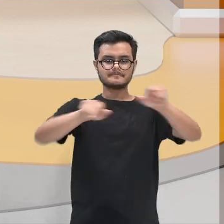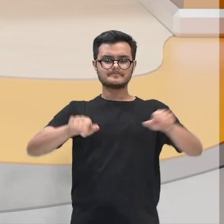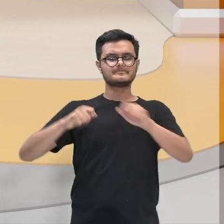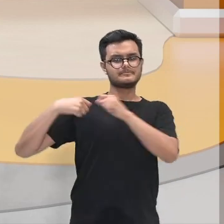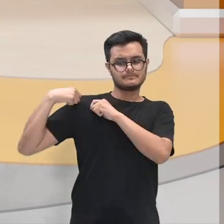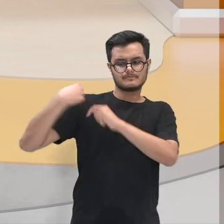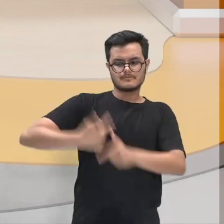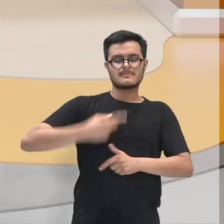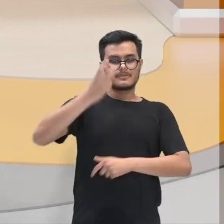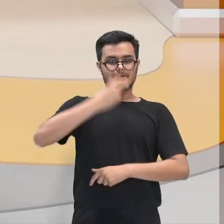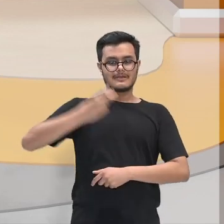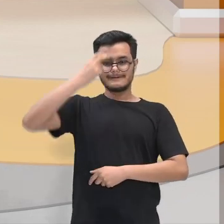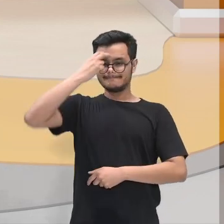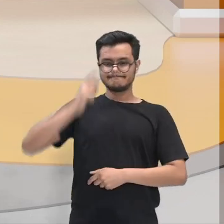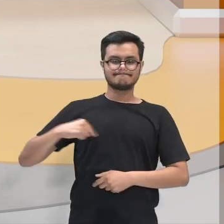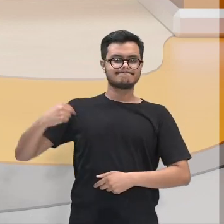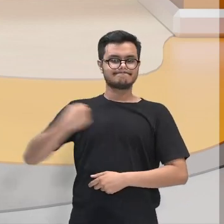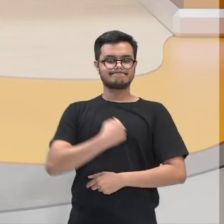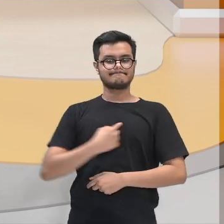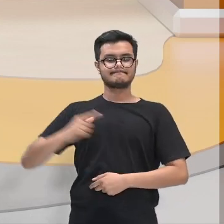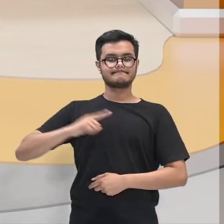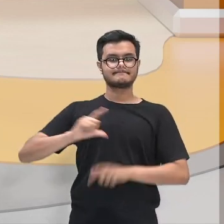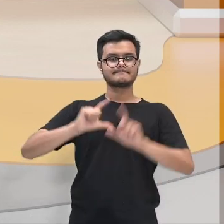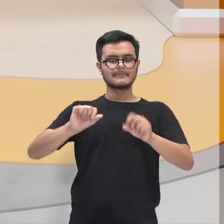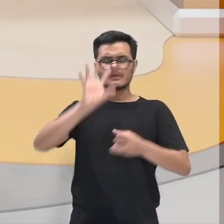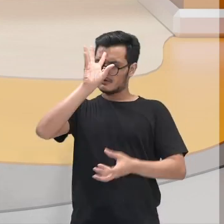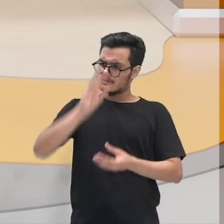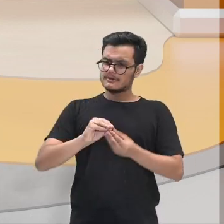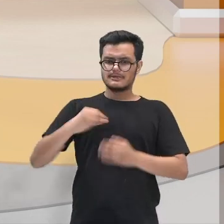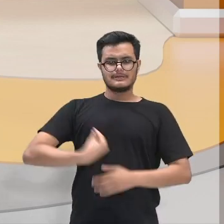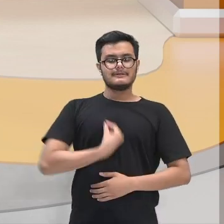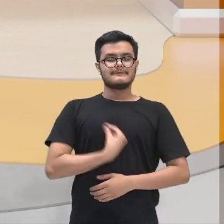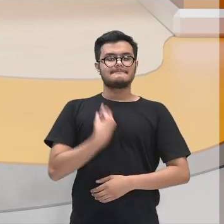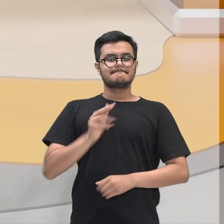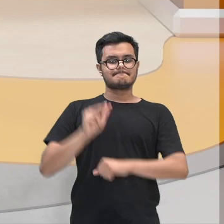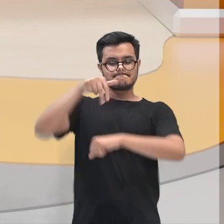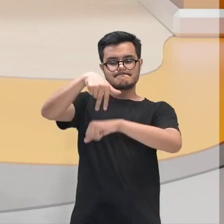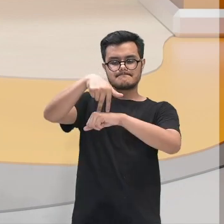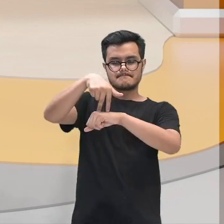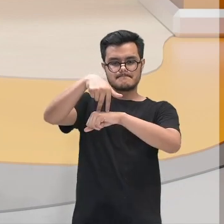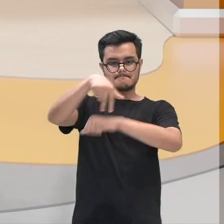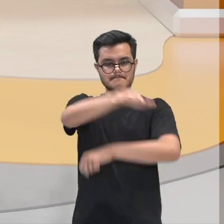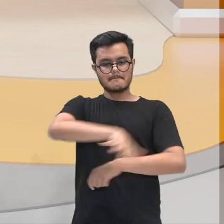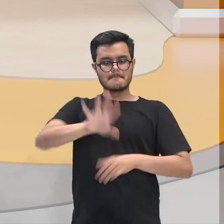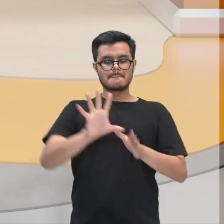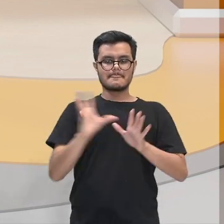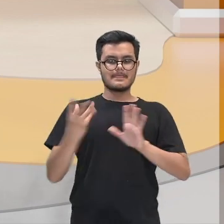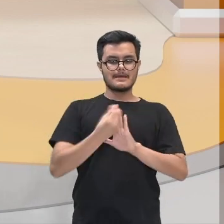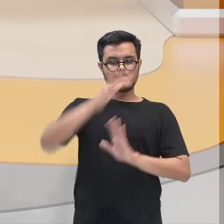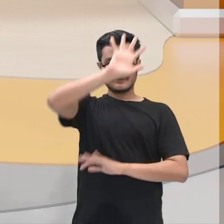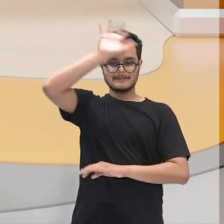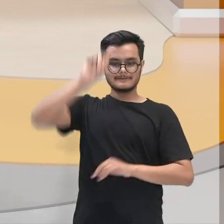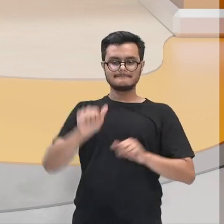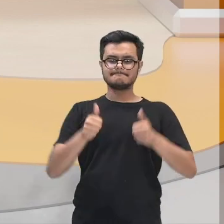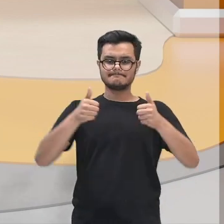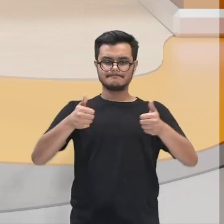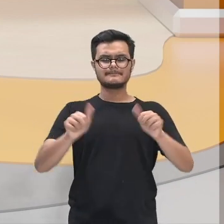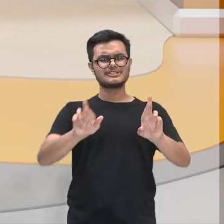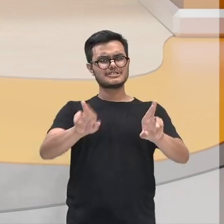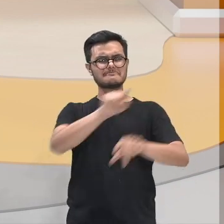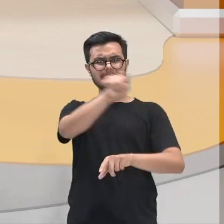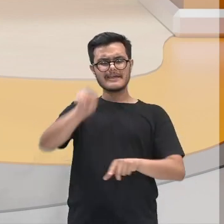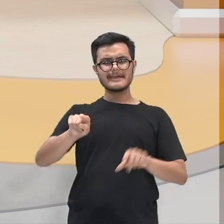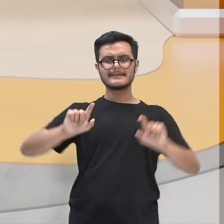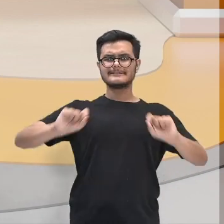suas tradições, para que a gente consiga se entender dentro deste contexto da Amazônia, certo? Espero que vocês